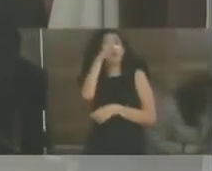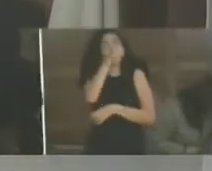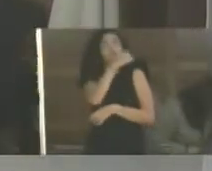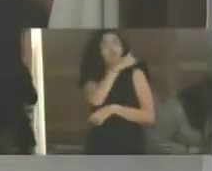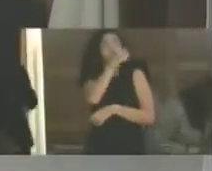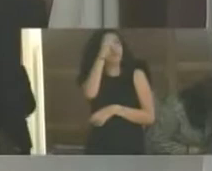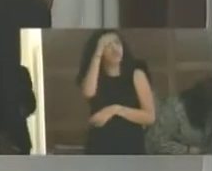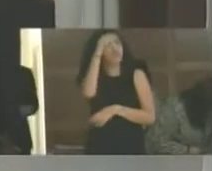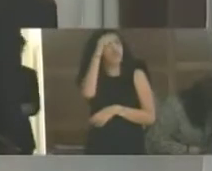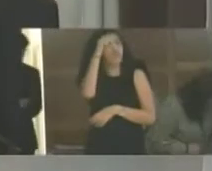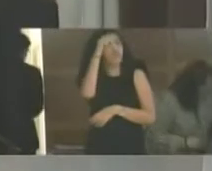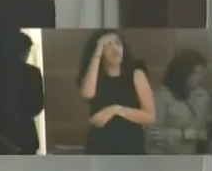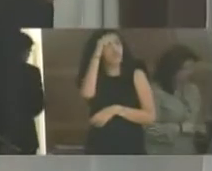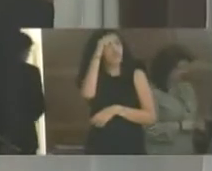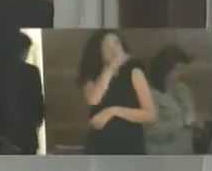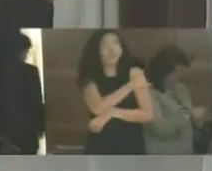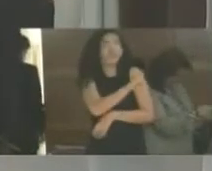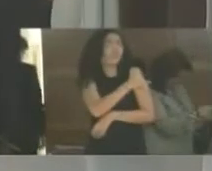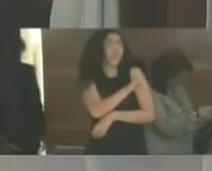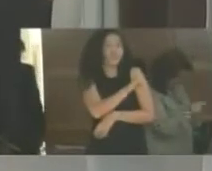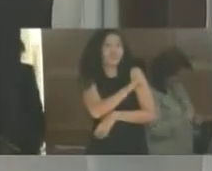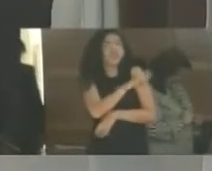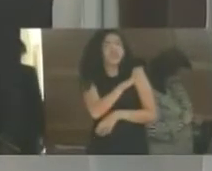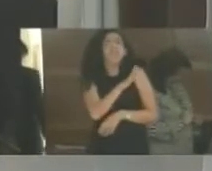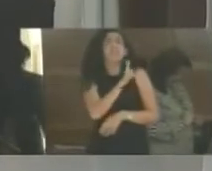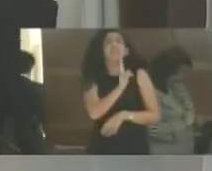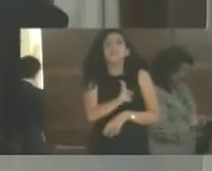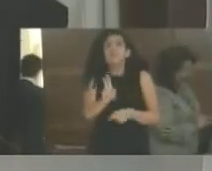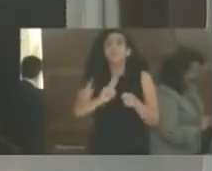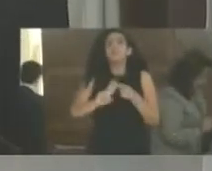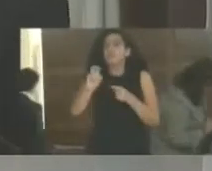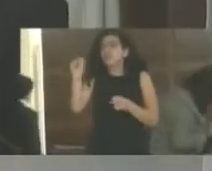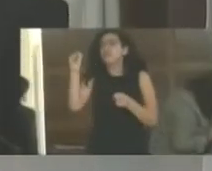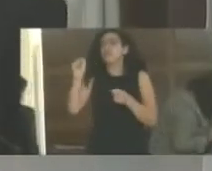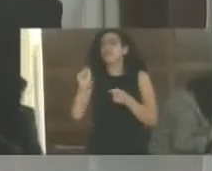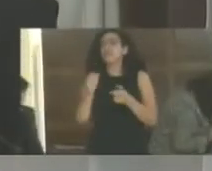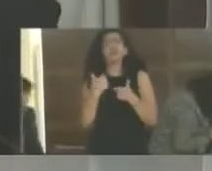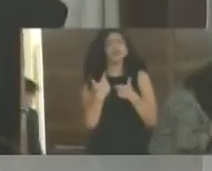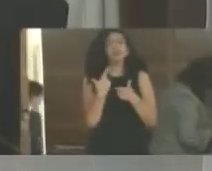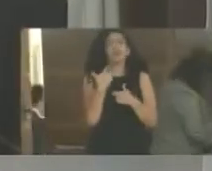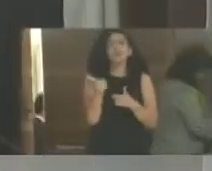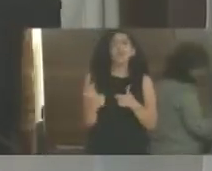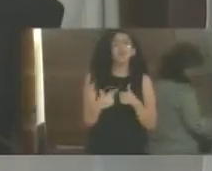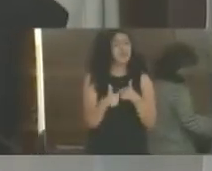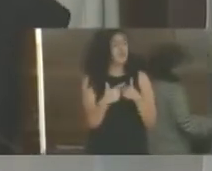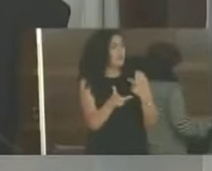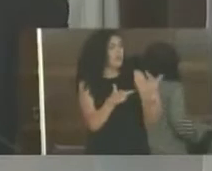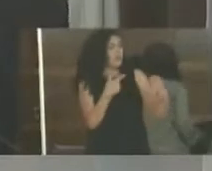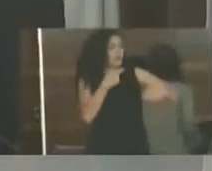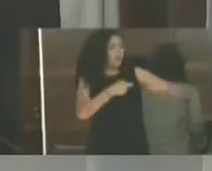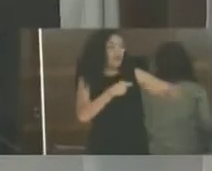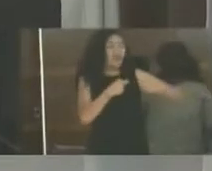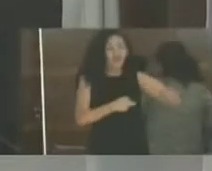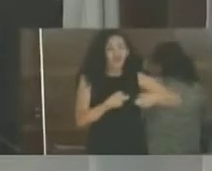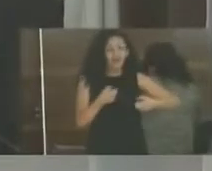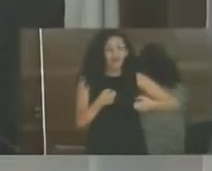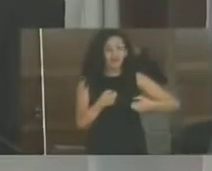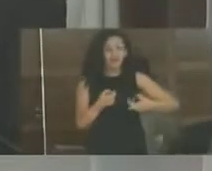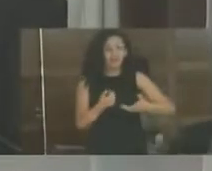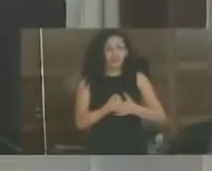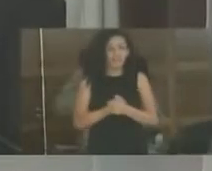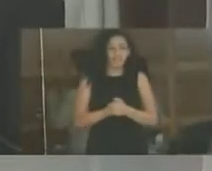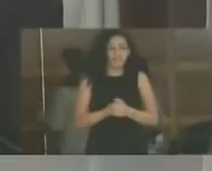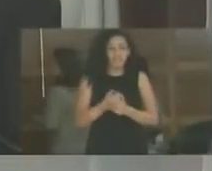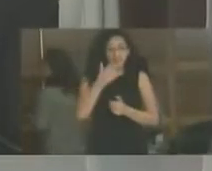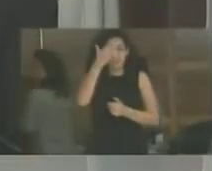picuinha, essas guerras, essas brigas. Pra que briga? Cada um ajuda o outro, pô. E ajuda a população que botou a gente aqui. Então a gente